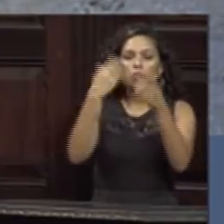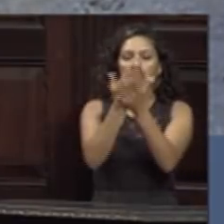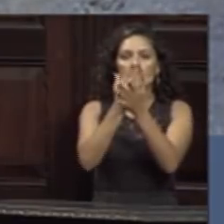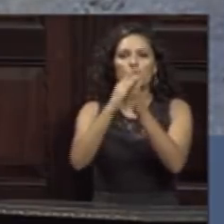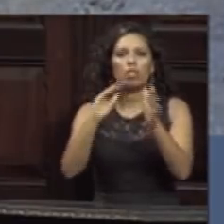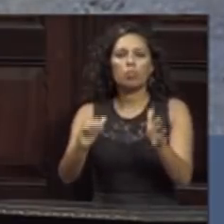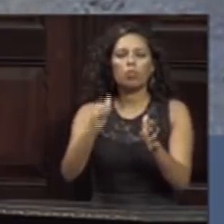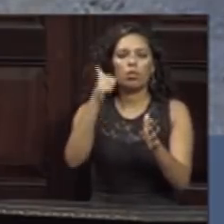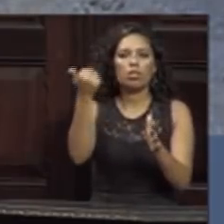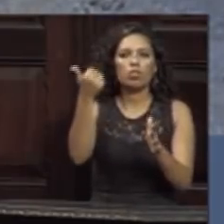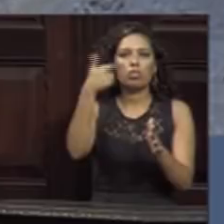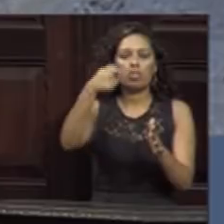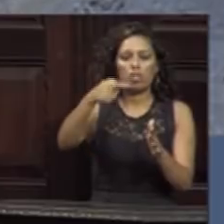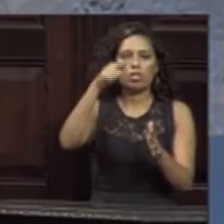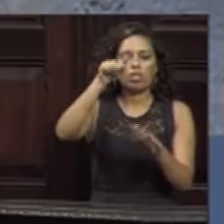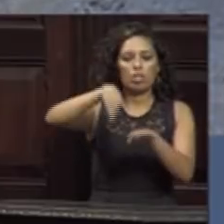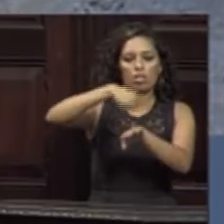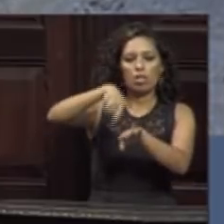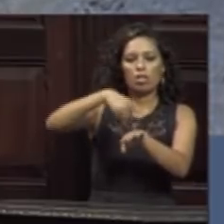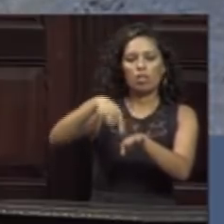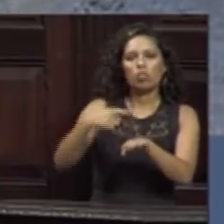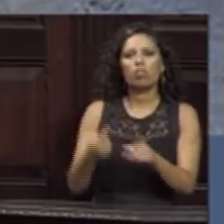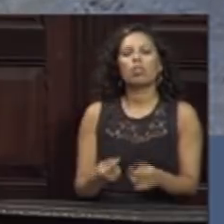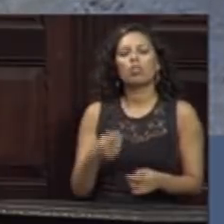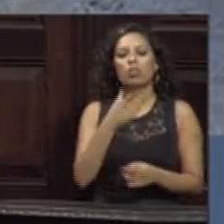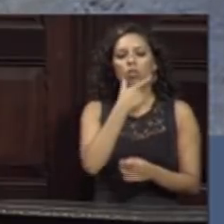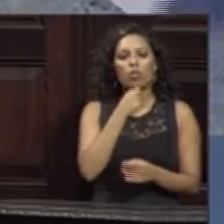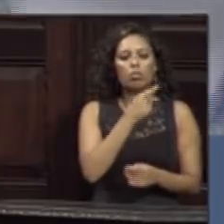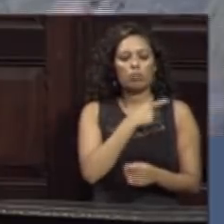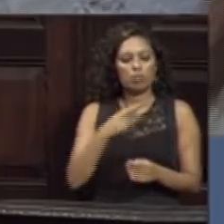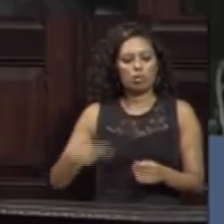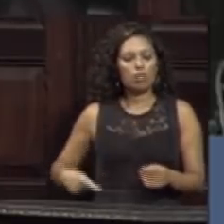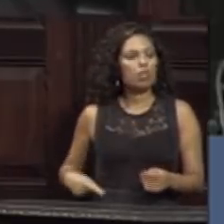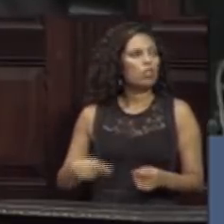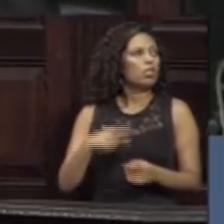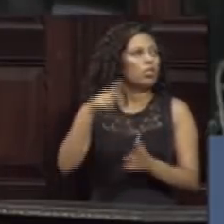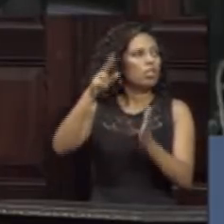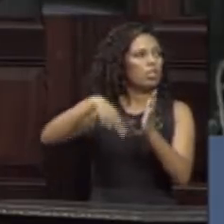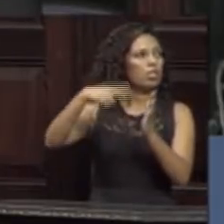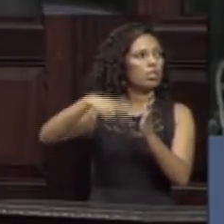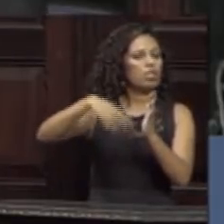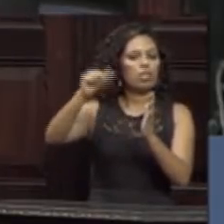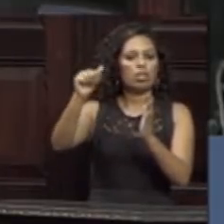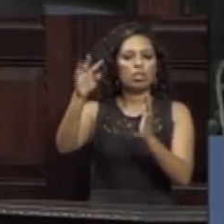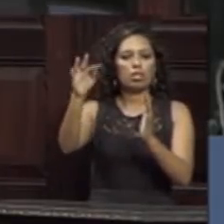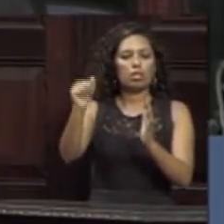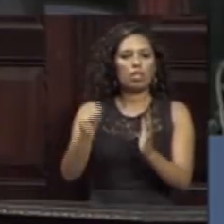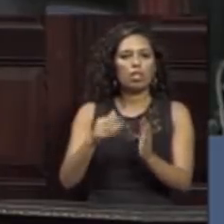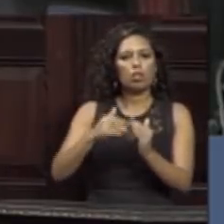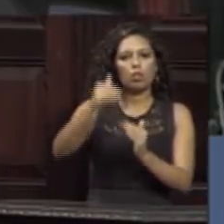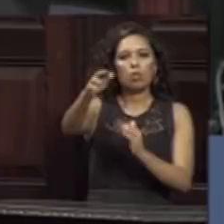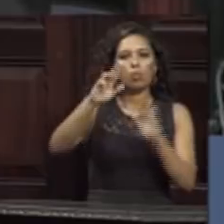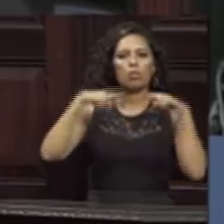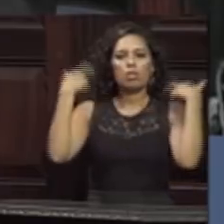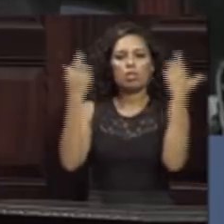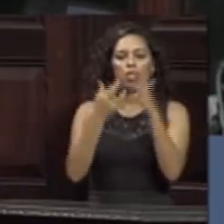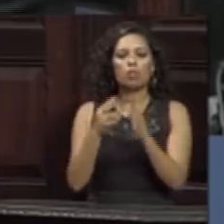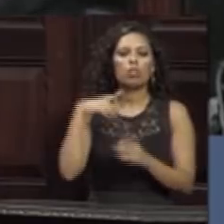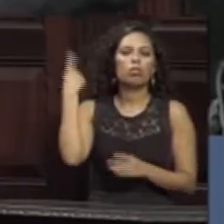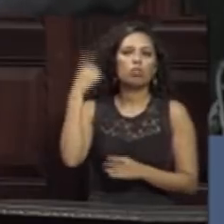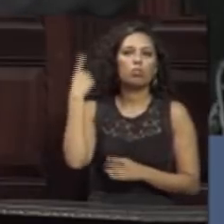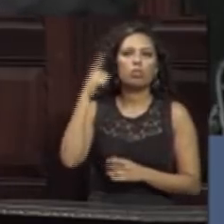às 17 horas. Senhor presidente. Lida e aprovada a ata, passa-se a ordem do dia. Questão de ordem, deputado Luiz Paulo.